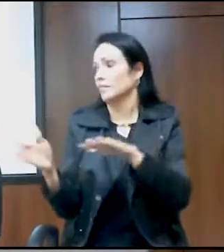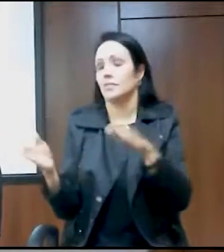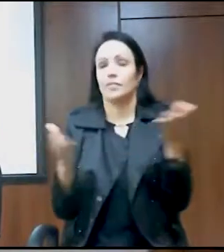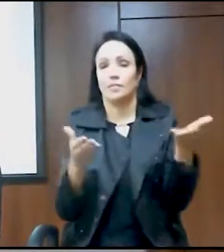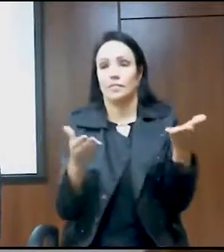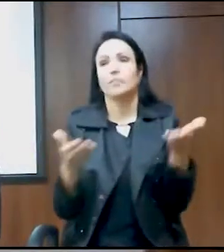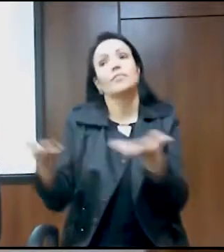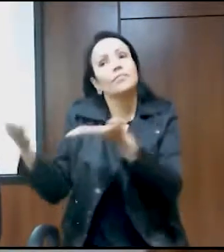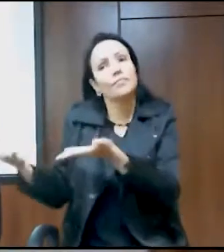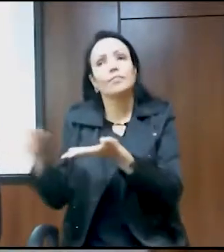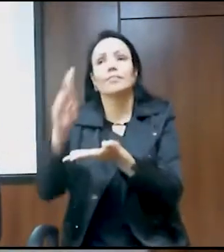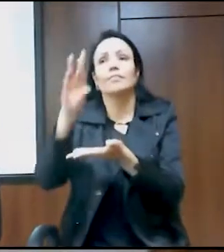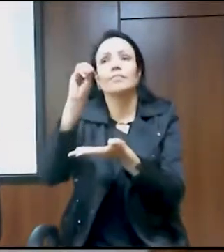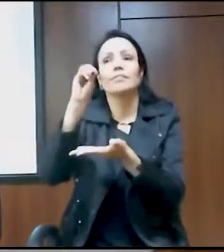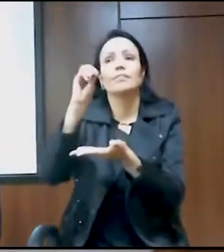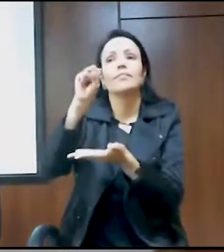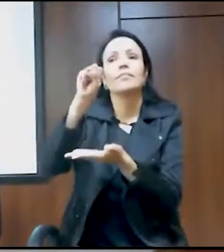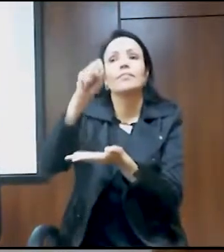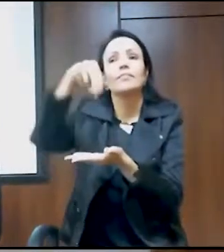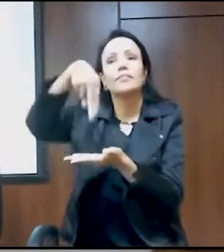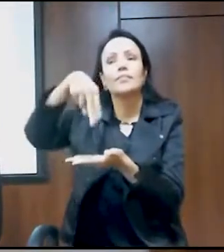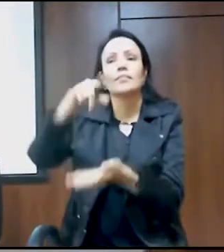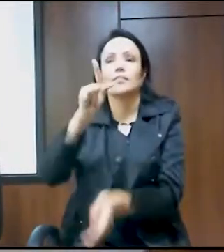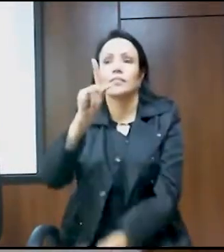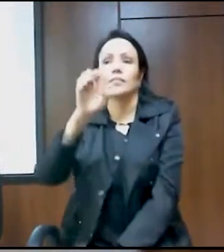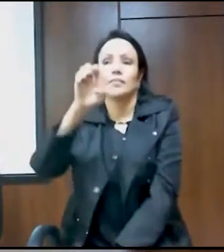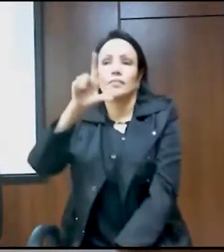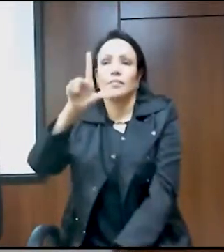Dias. Fique à vontade, 20 minutos.